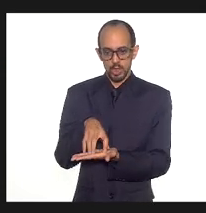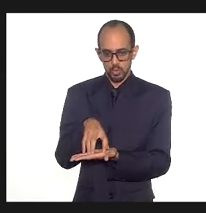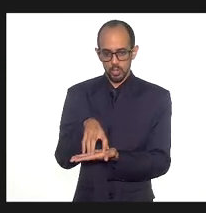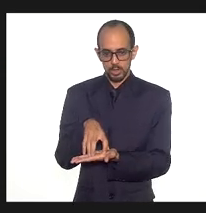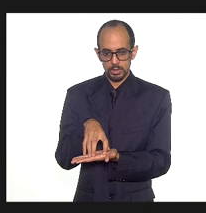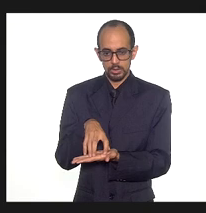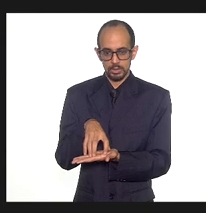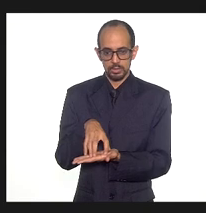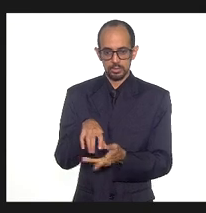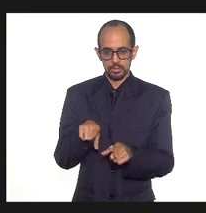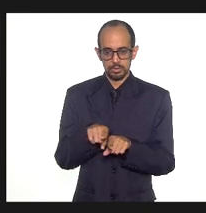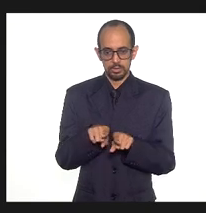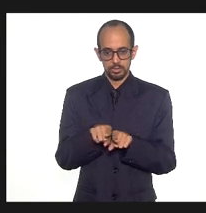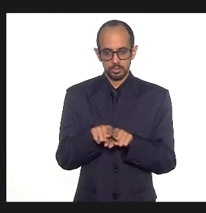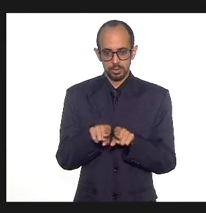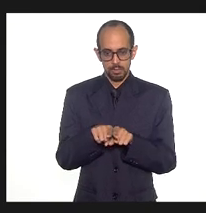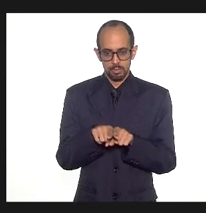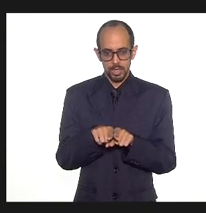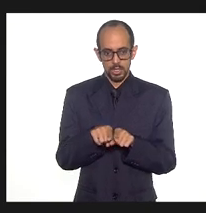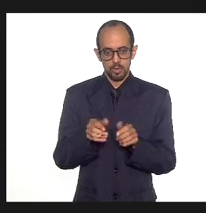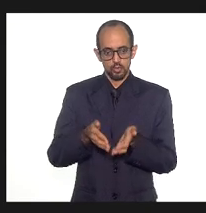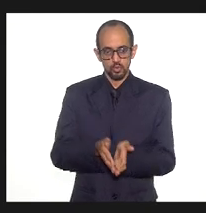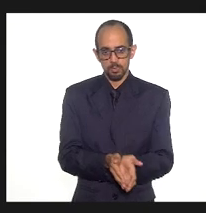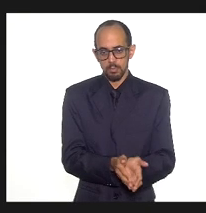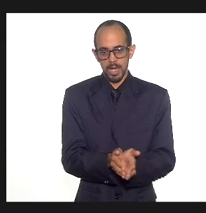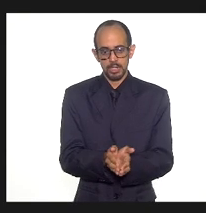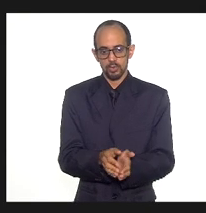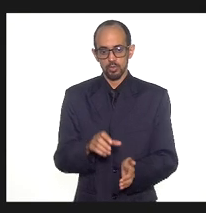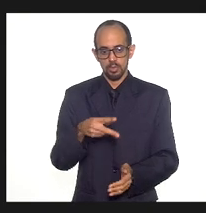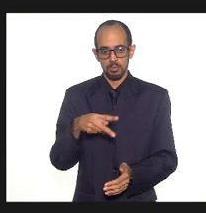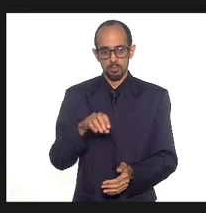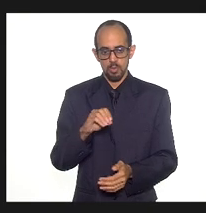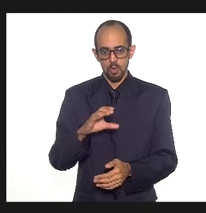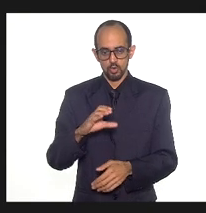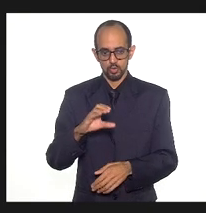setores, dos outros segmentos, né, de submarino e de poço.